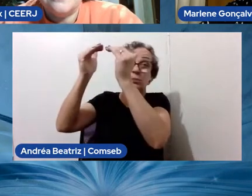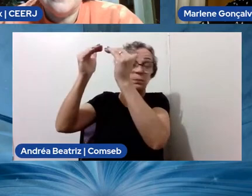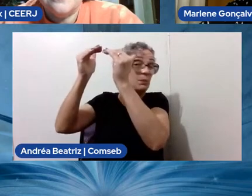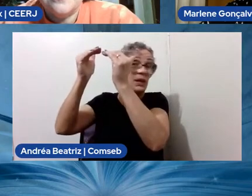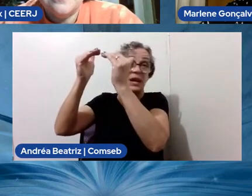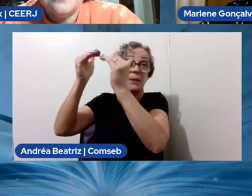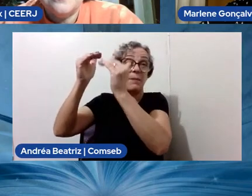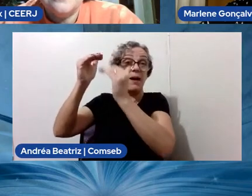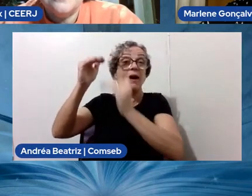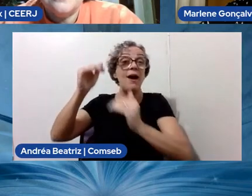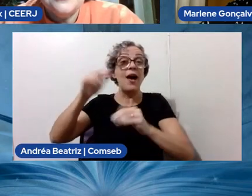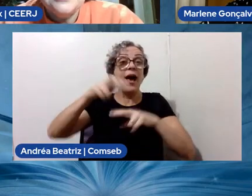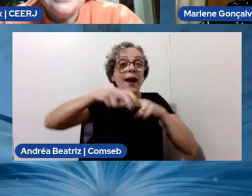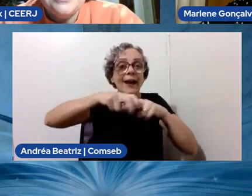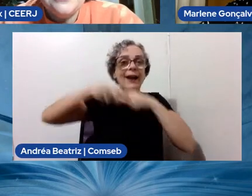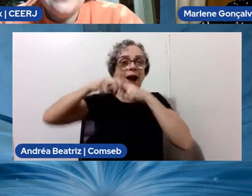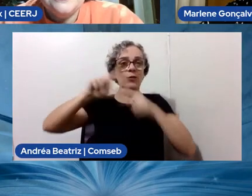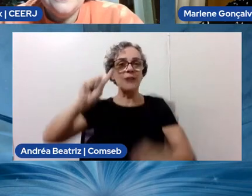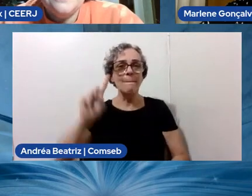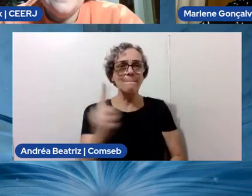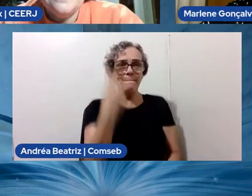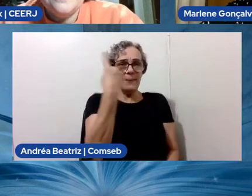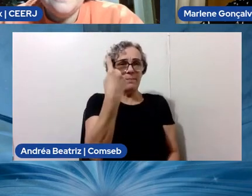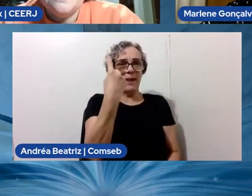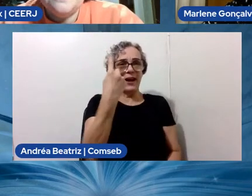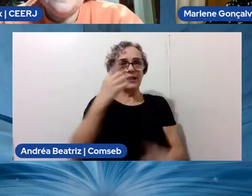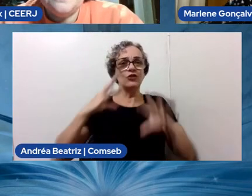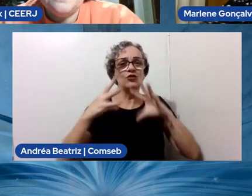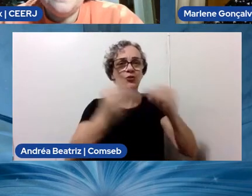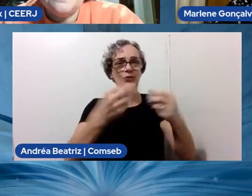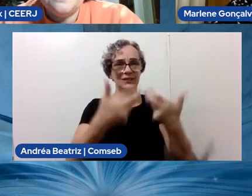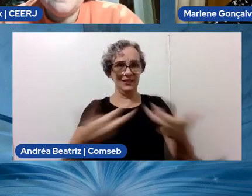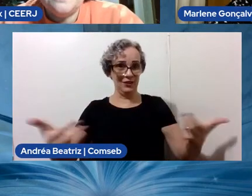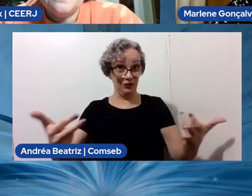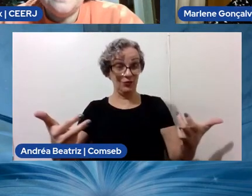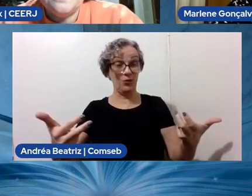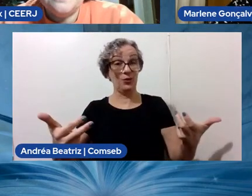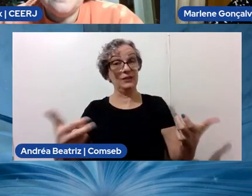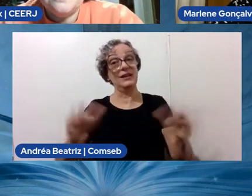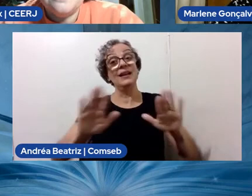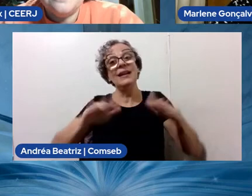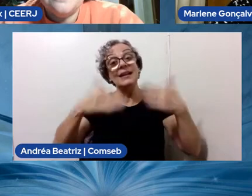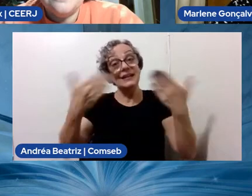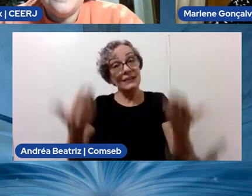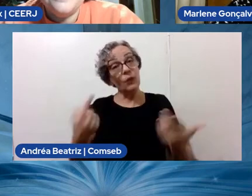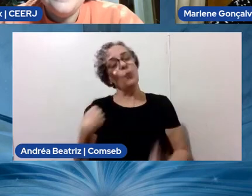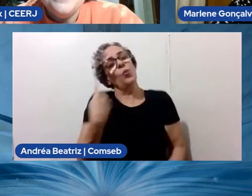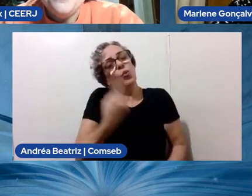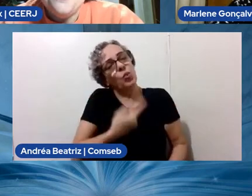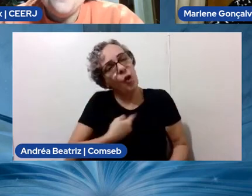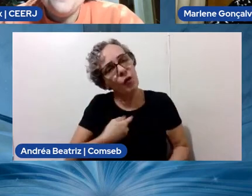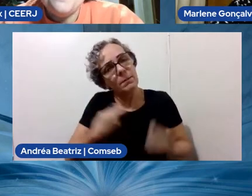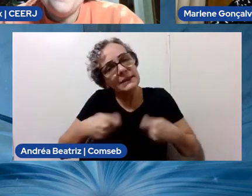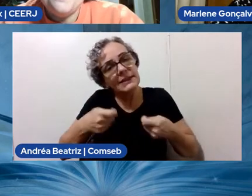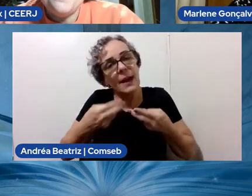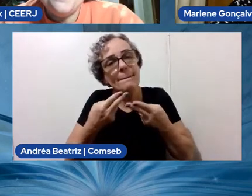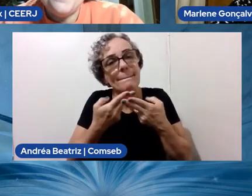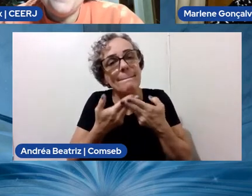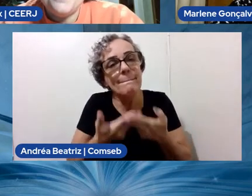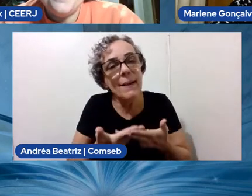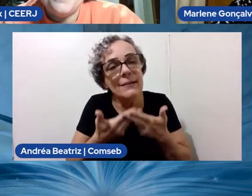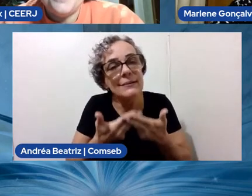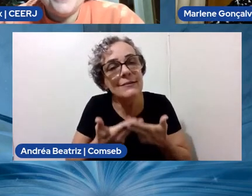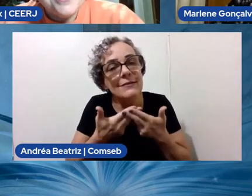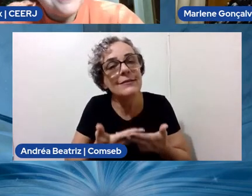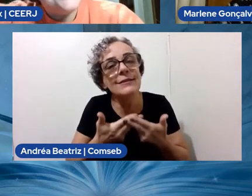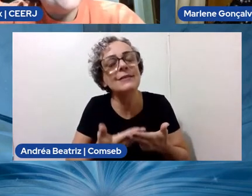todas as coisas, não é? Então, dentro dessa visão, e aí vamos com paciência, porque muitas vezes a gente vai